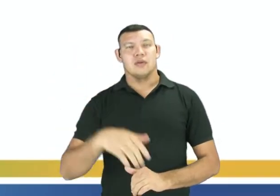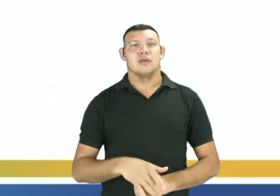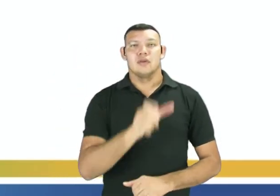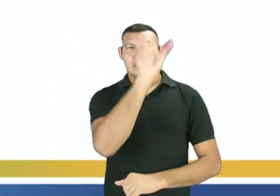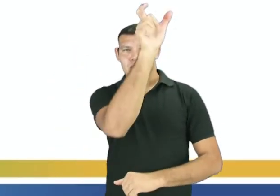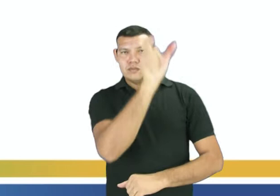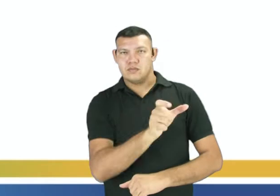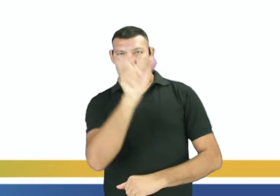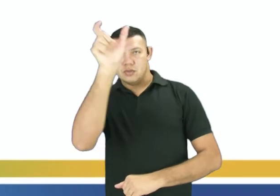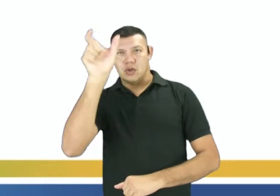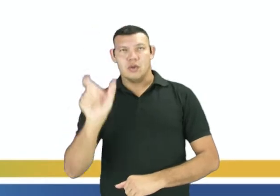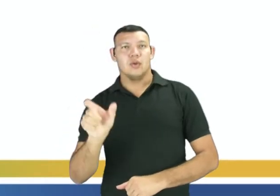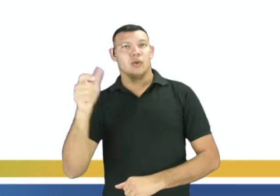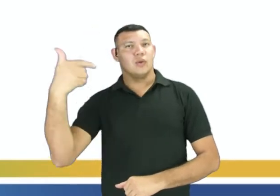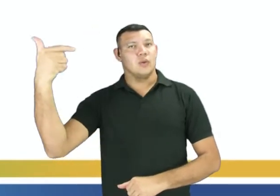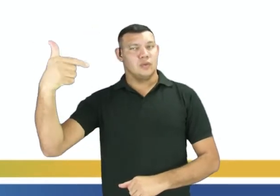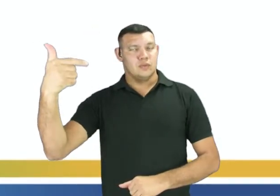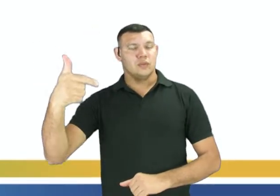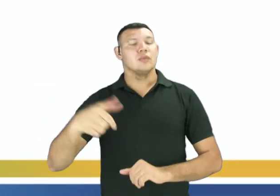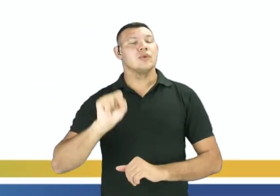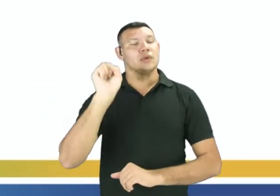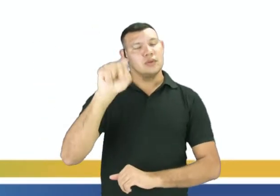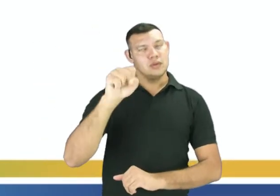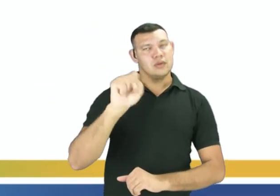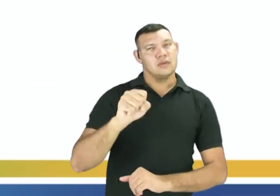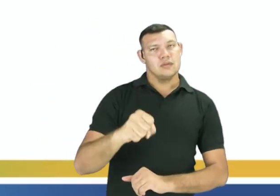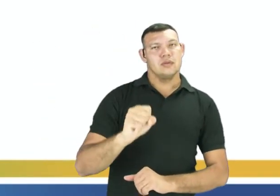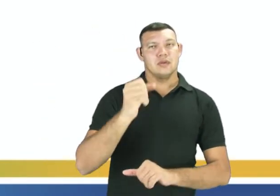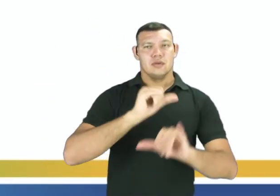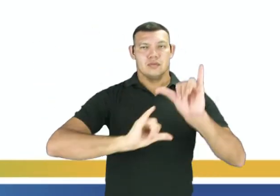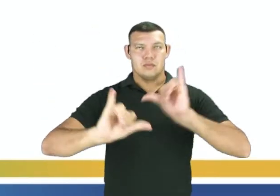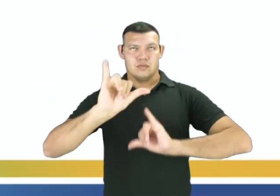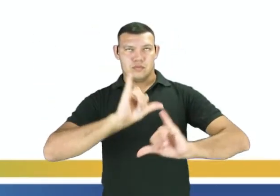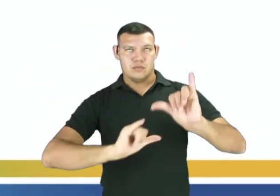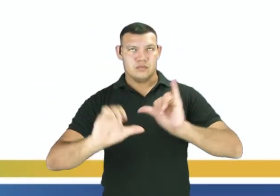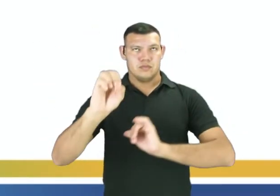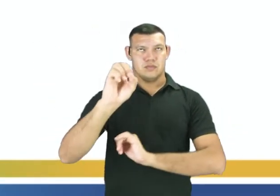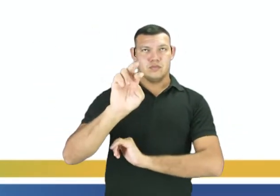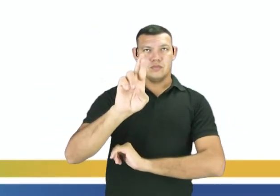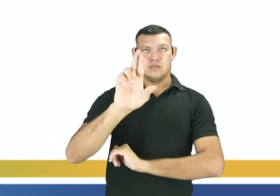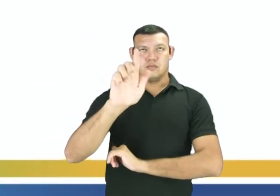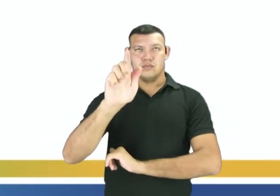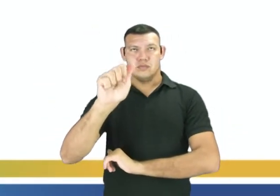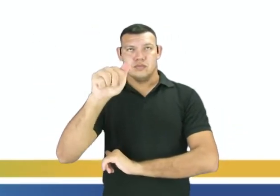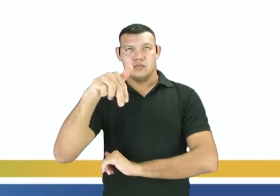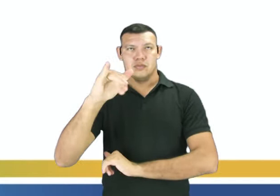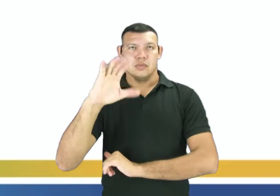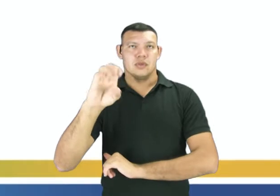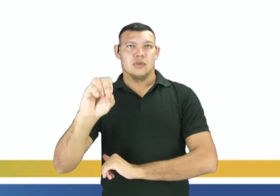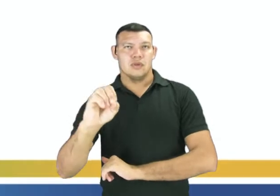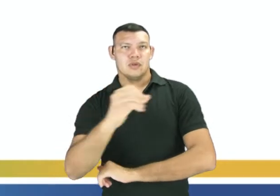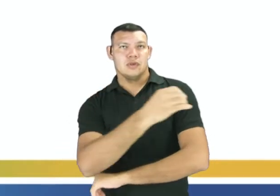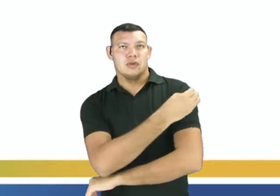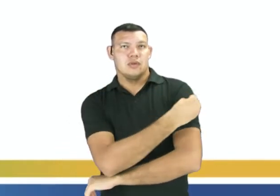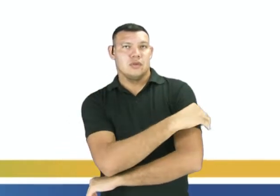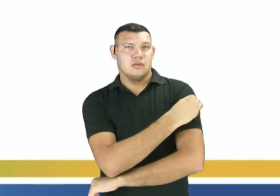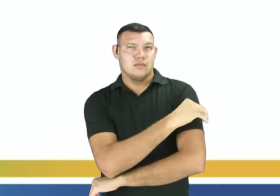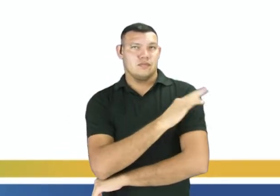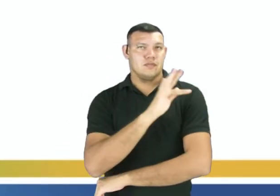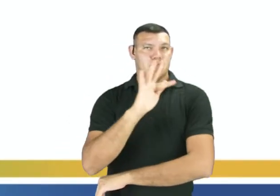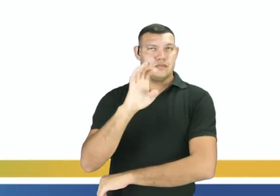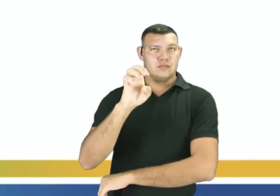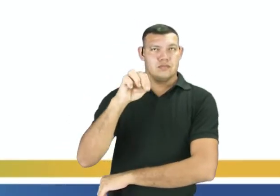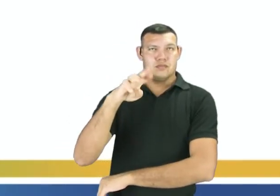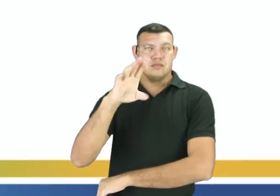amida, ácidos carboxílicos compostos com enxofre, nitrogênio, cetona, em geral,